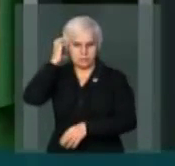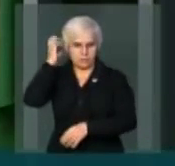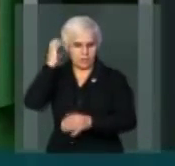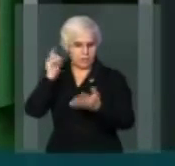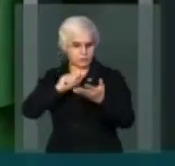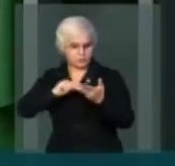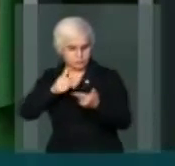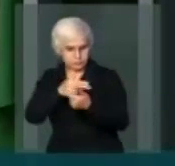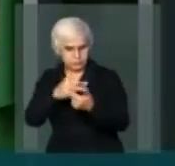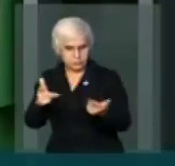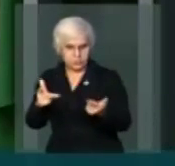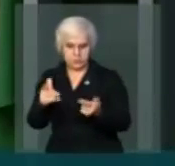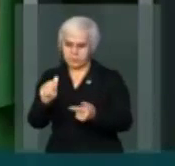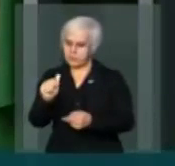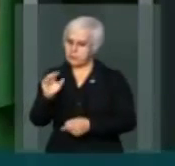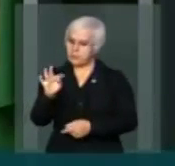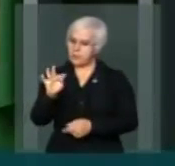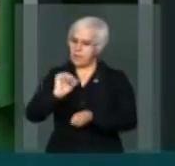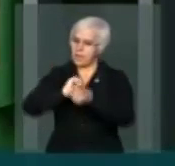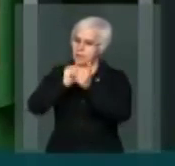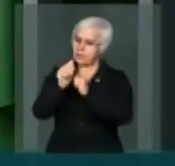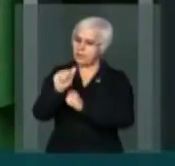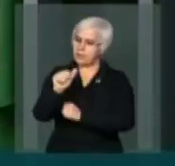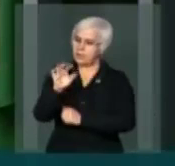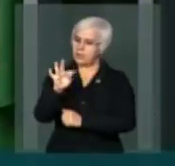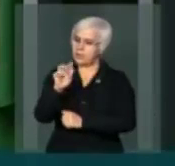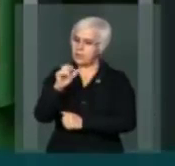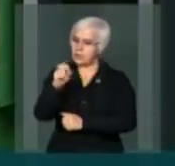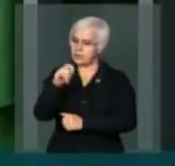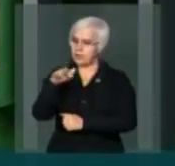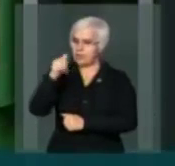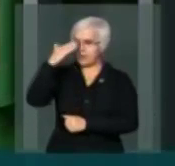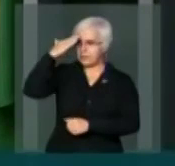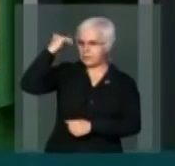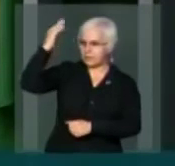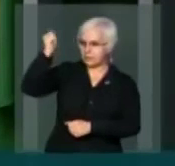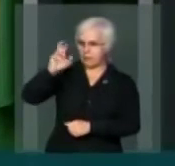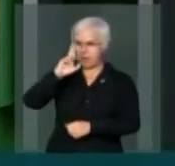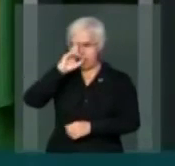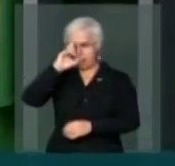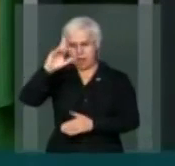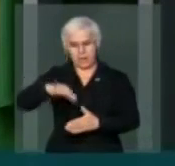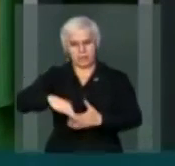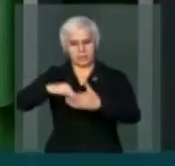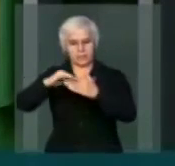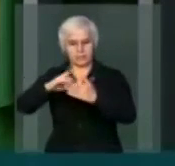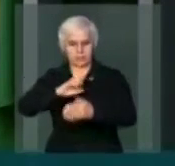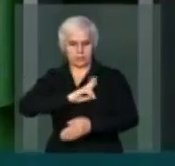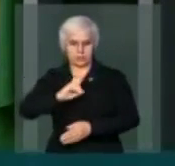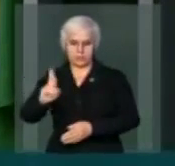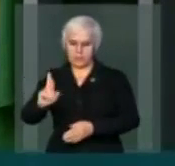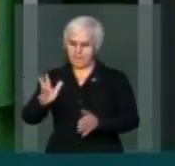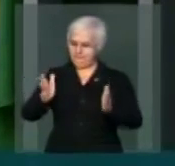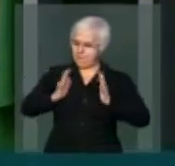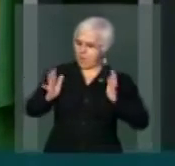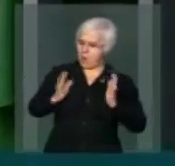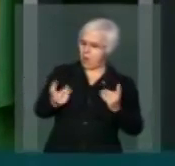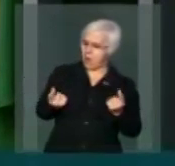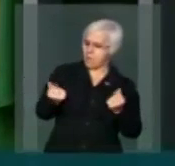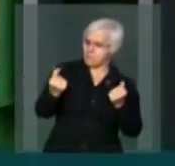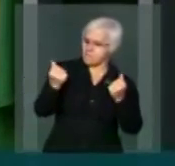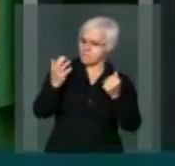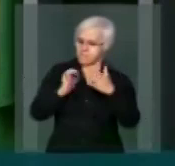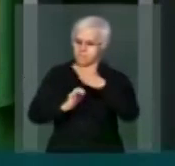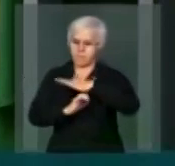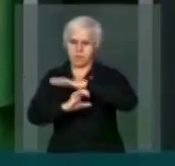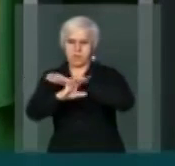TV, dos atletas famosos, de líderes religiosos, milionários empresários,